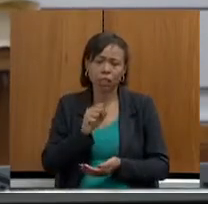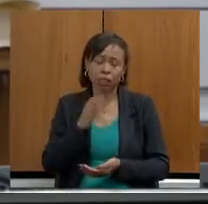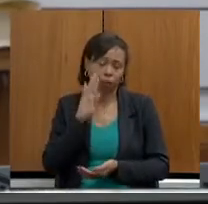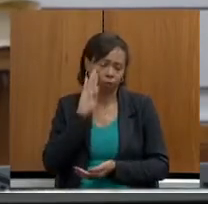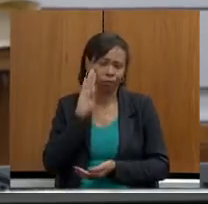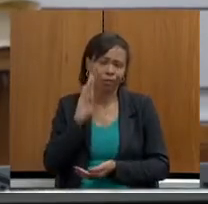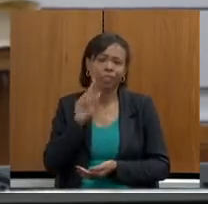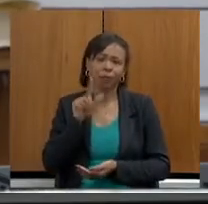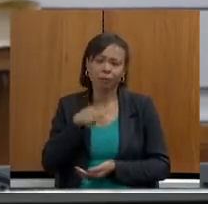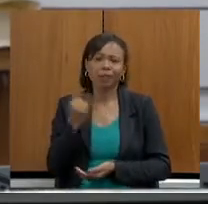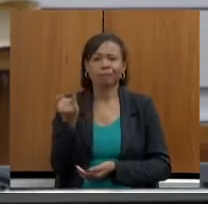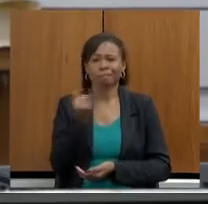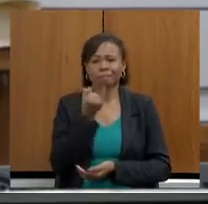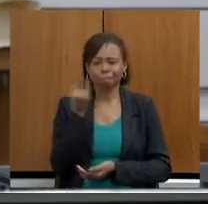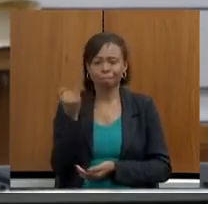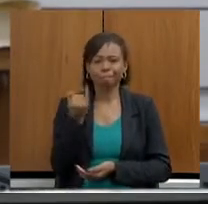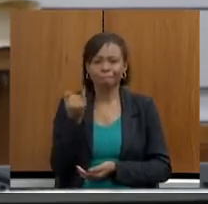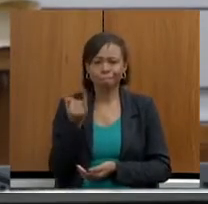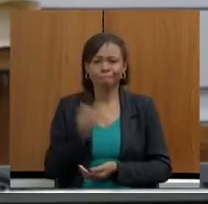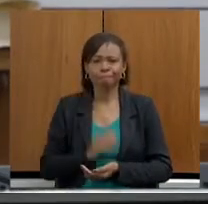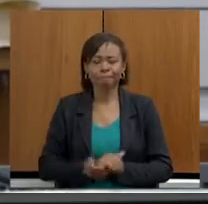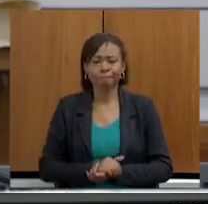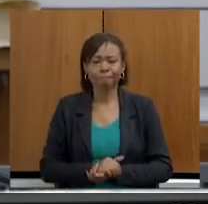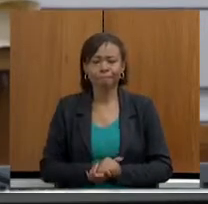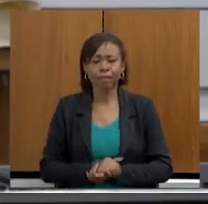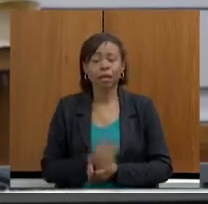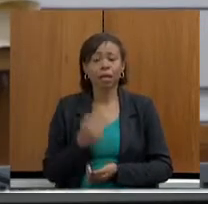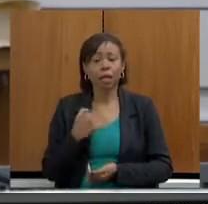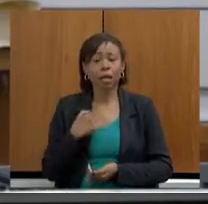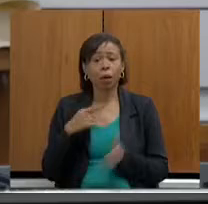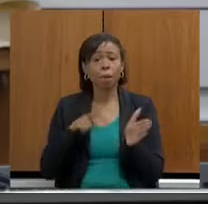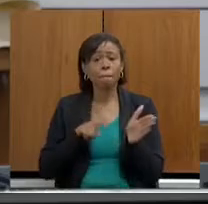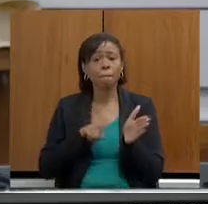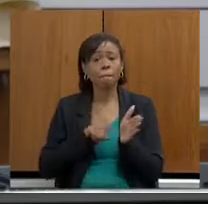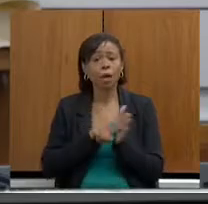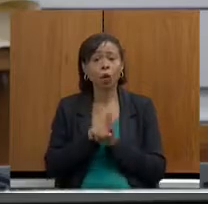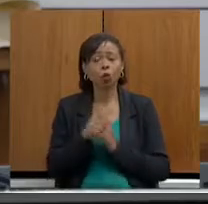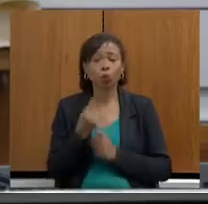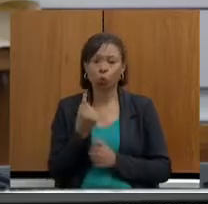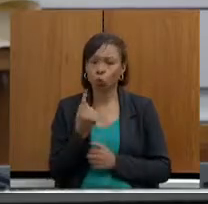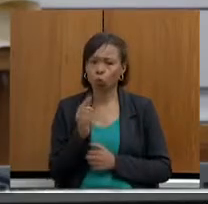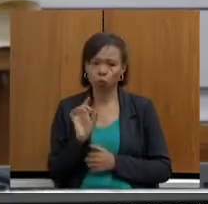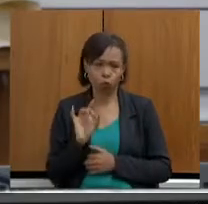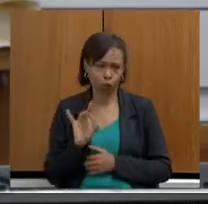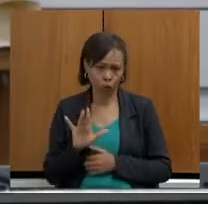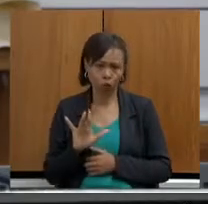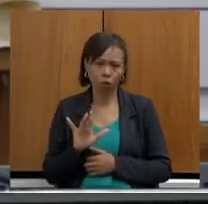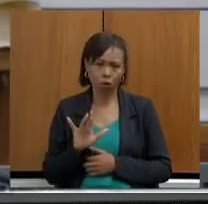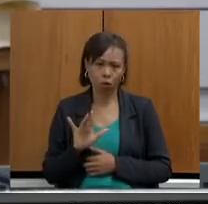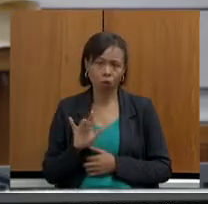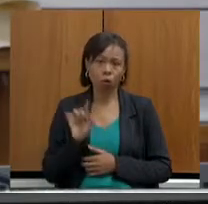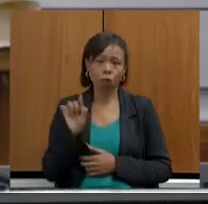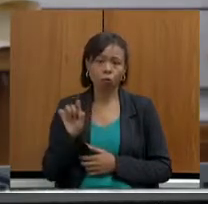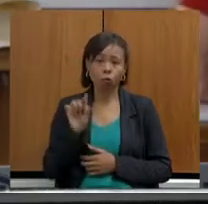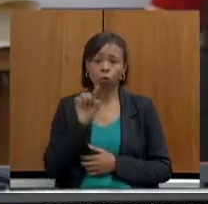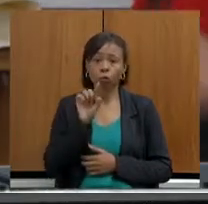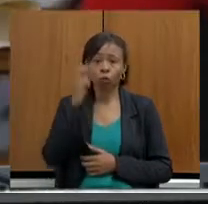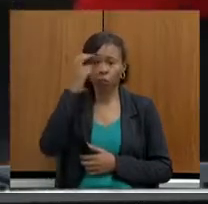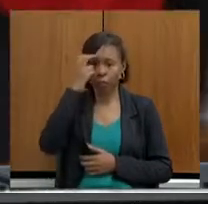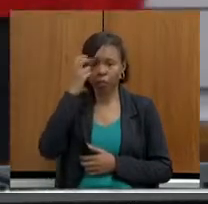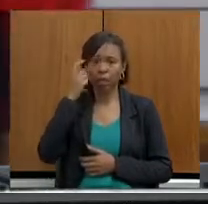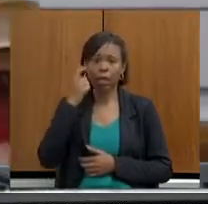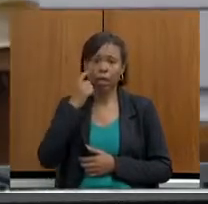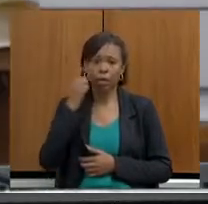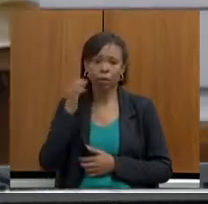importante para nós viu secretário muito importante eu tenho uma pergunta só aqui que a realidade eu vou fazer lá para o deputado Zé Guilherme